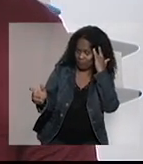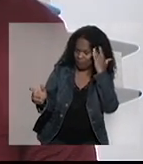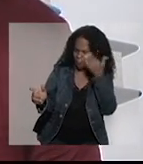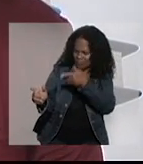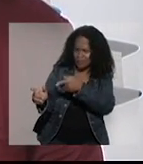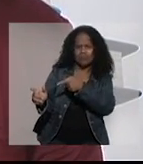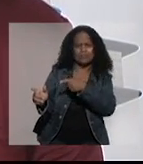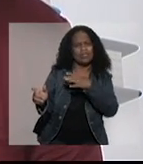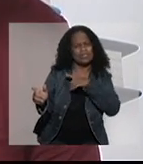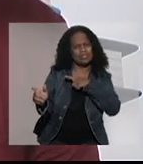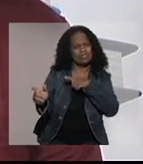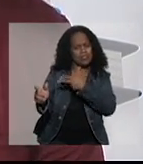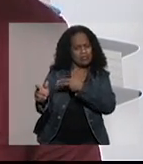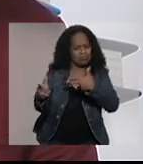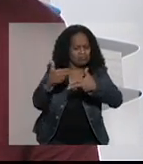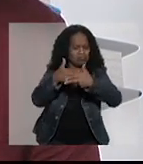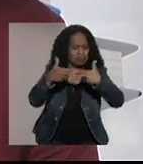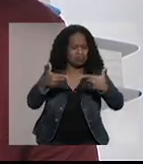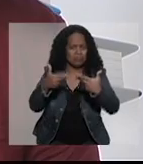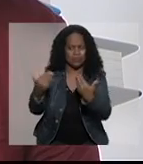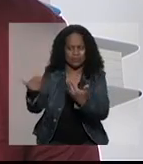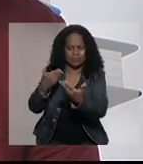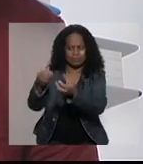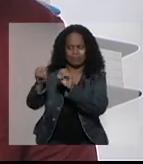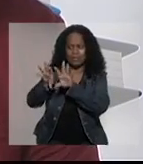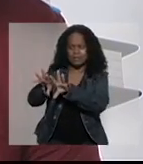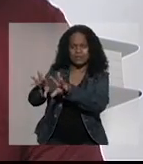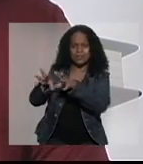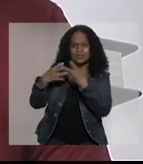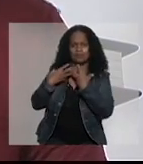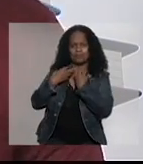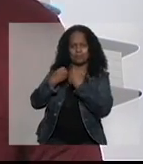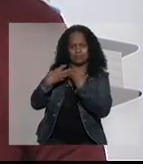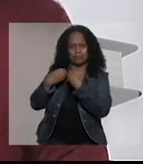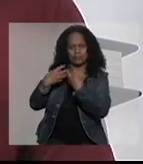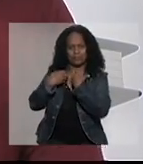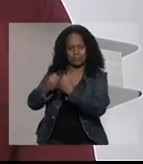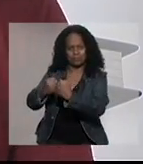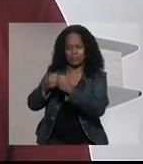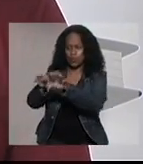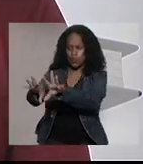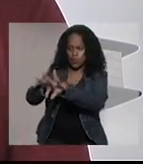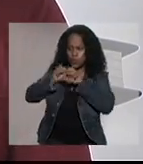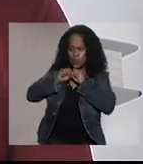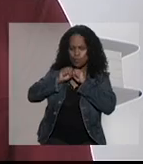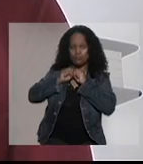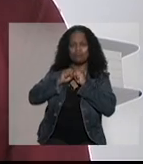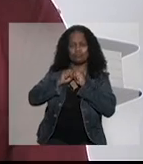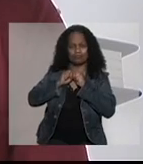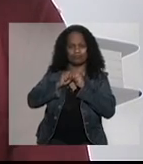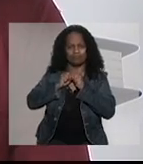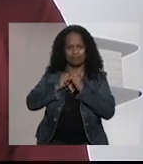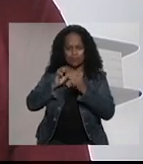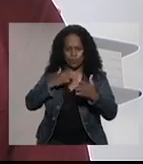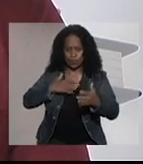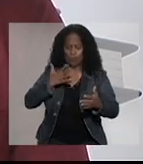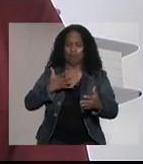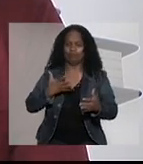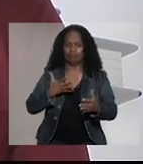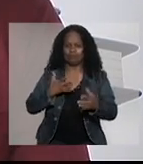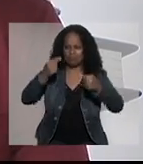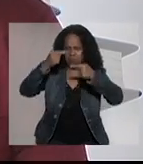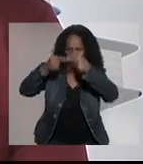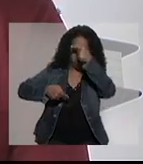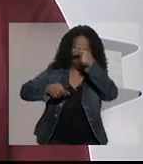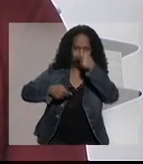que aquela pessoa ela tem alguma coisa para passar. Uma troca. Uma troca que não vai haver assim, um choque de